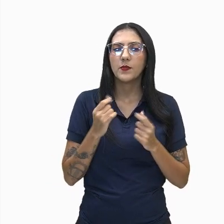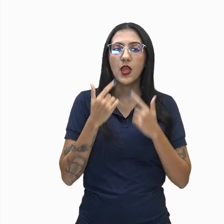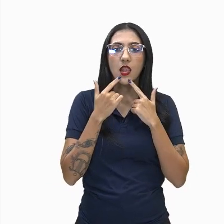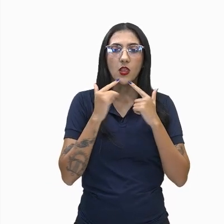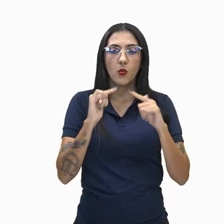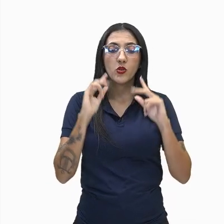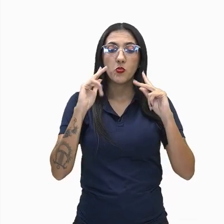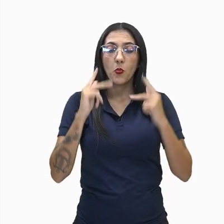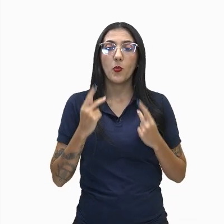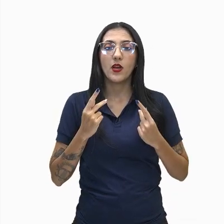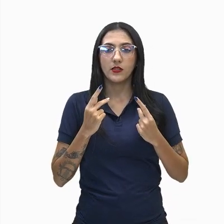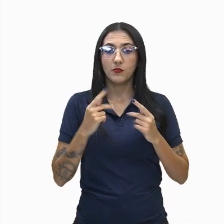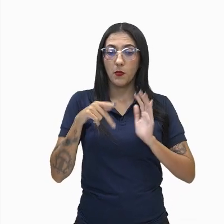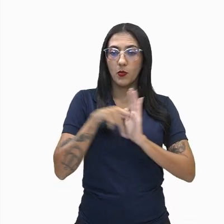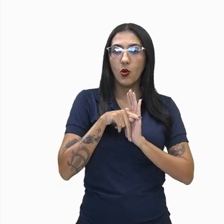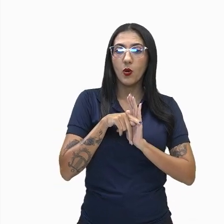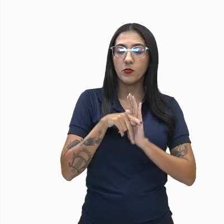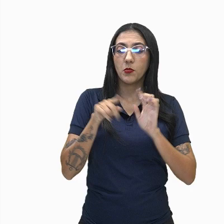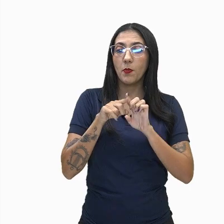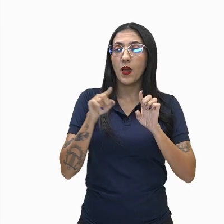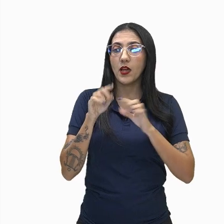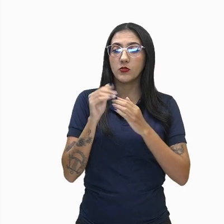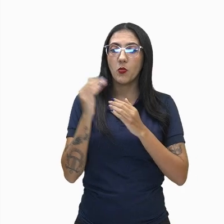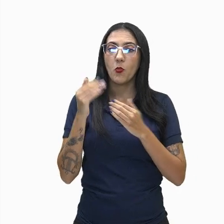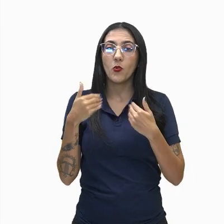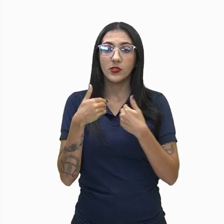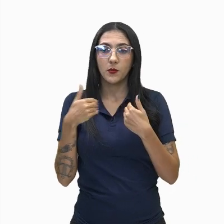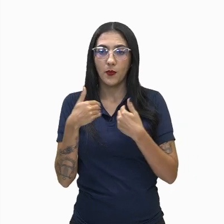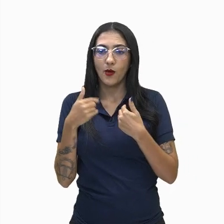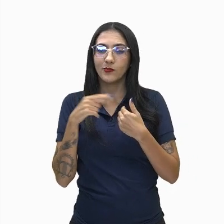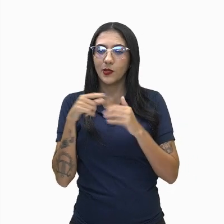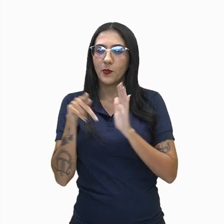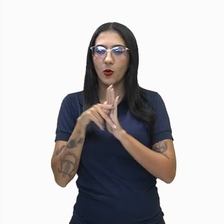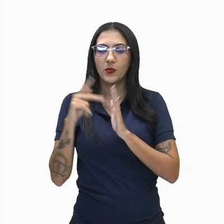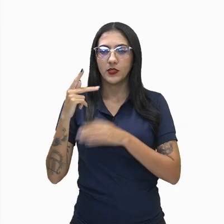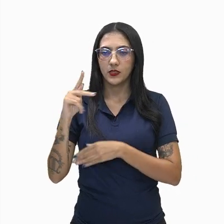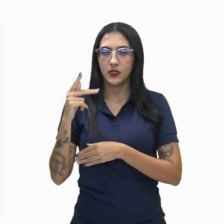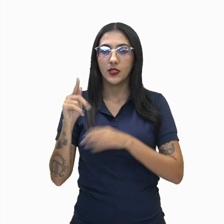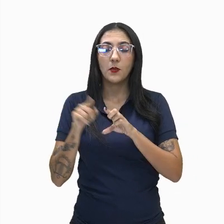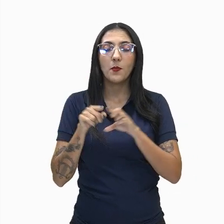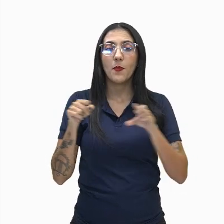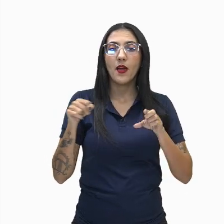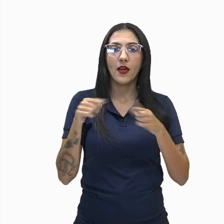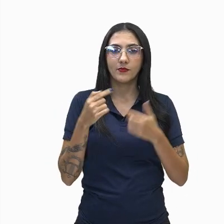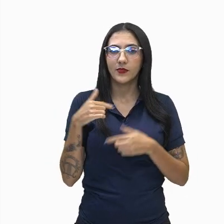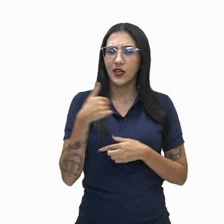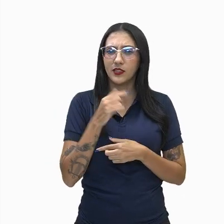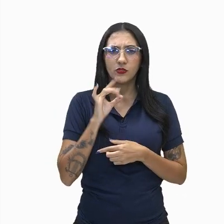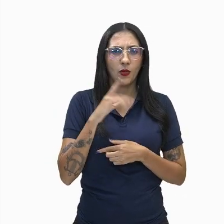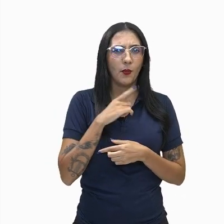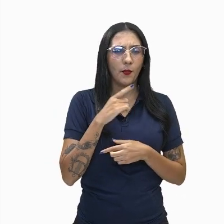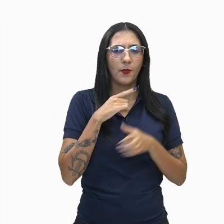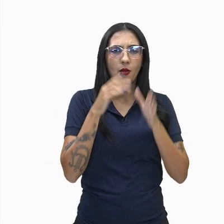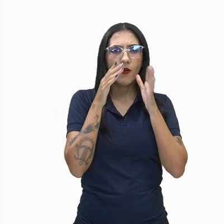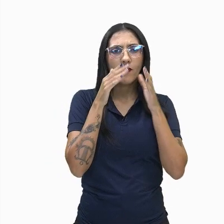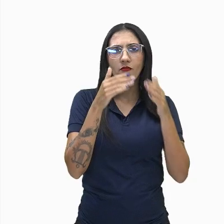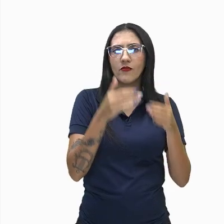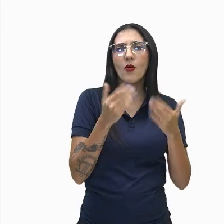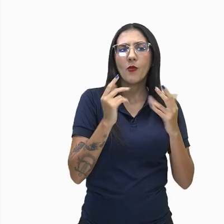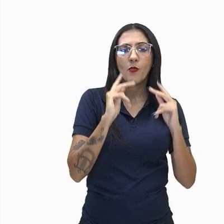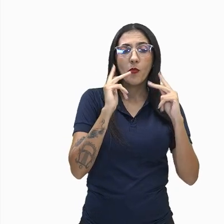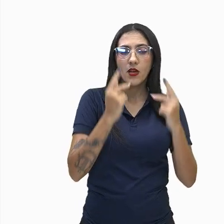animais também têm um tipo de linguagem. Mas aqui especificamente estamos falando da linguagem humana,